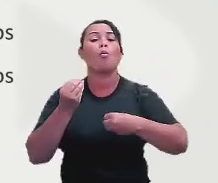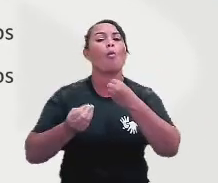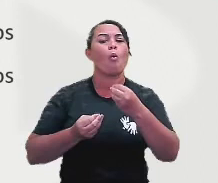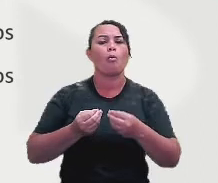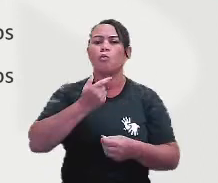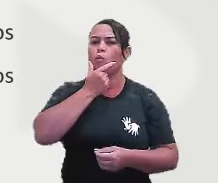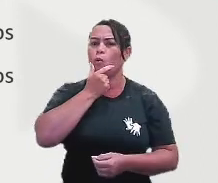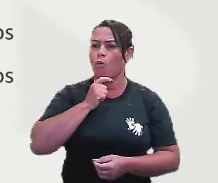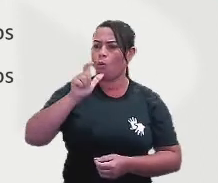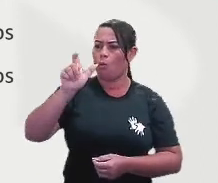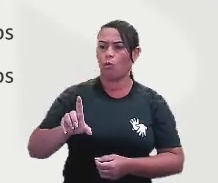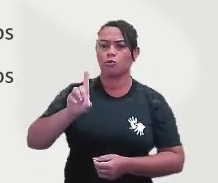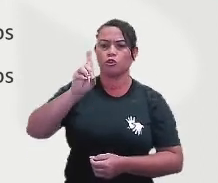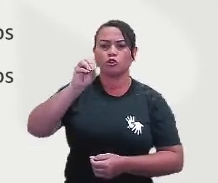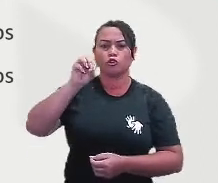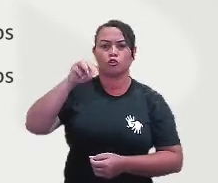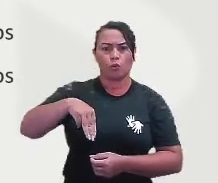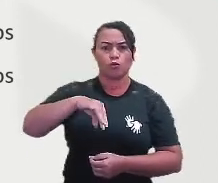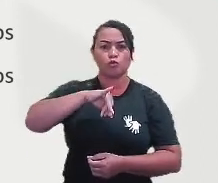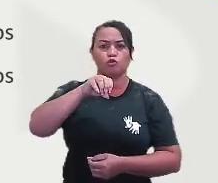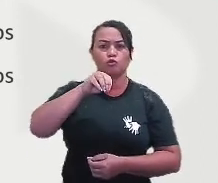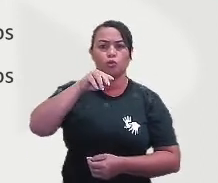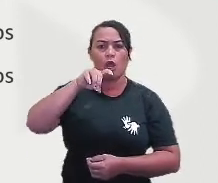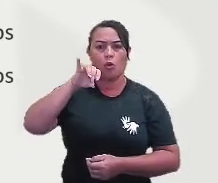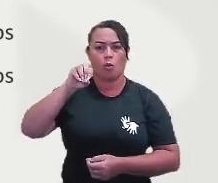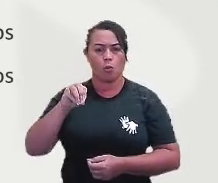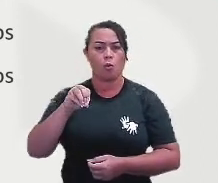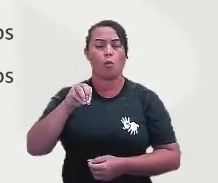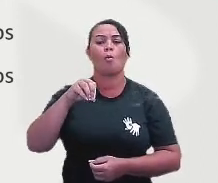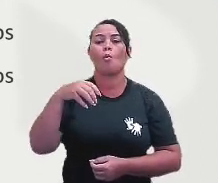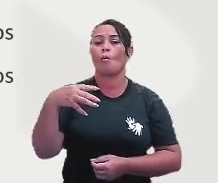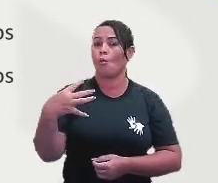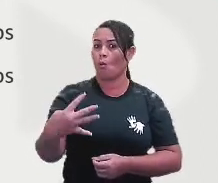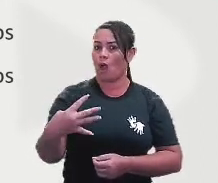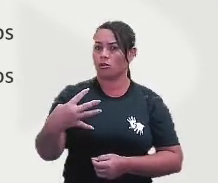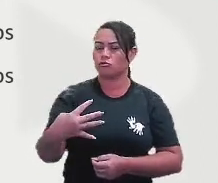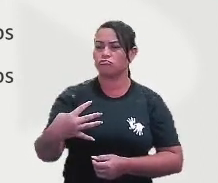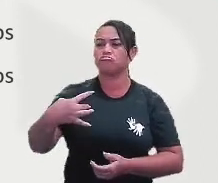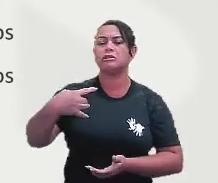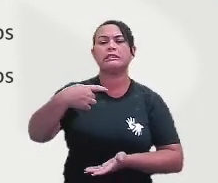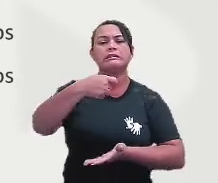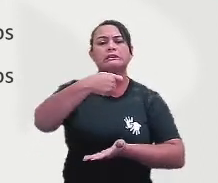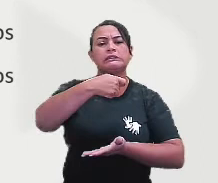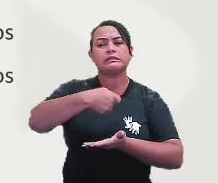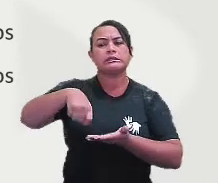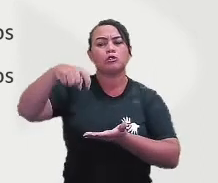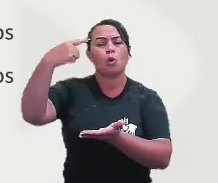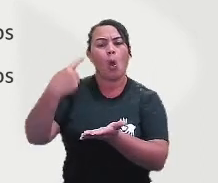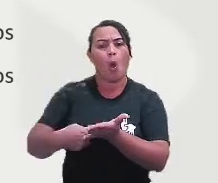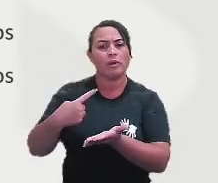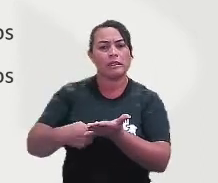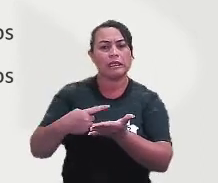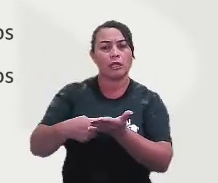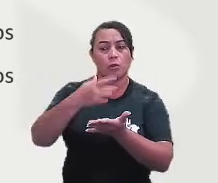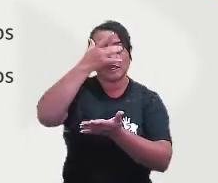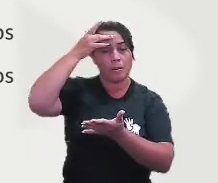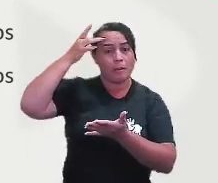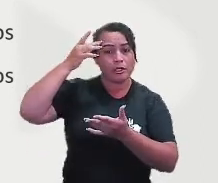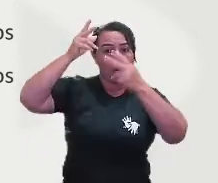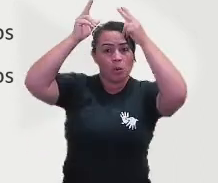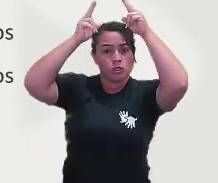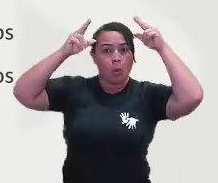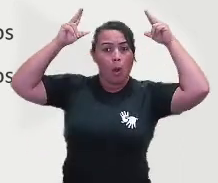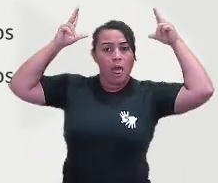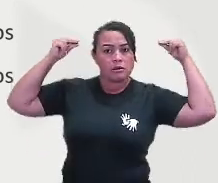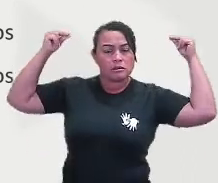Dom João IV assinou uma trégua com os holandeses, deixando que eles